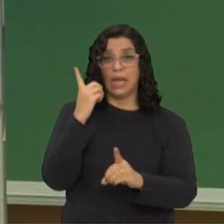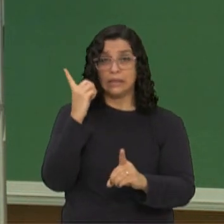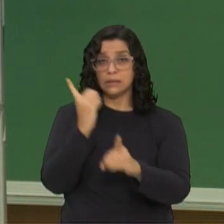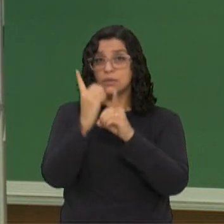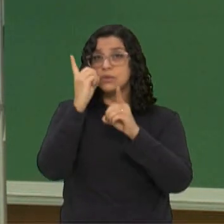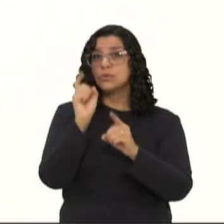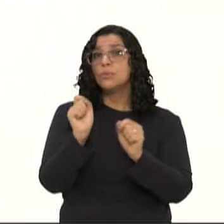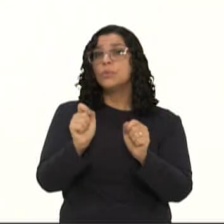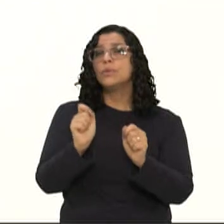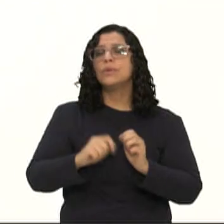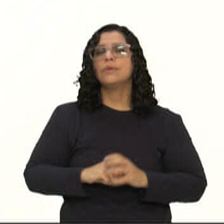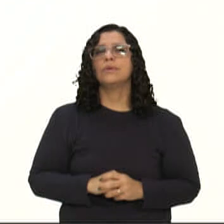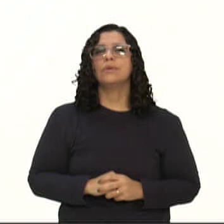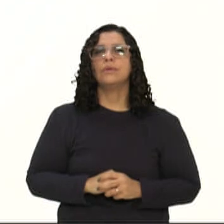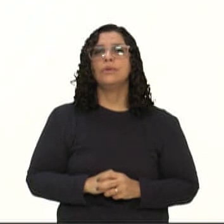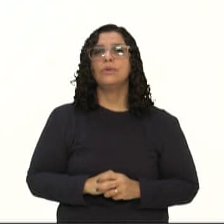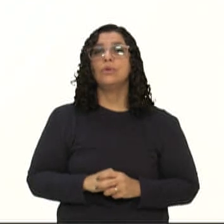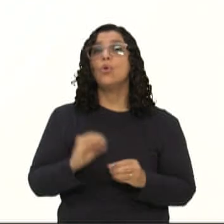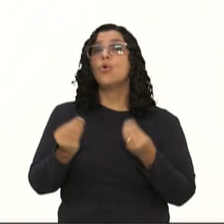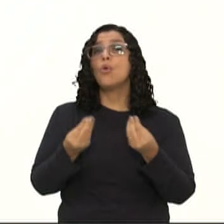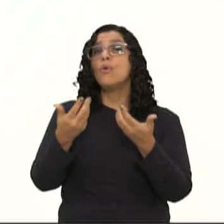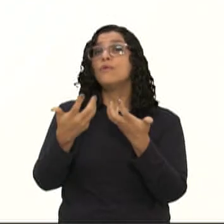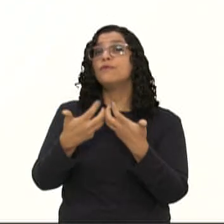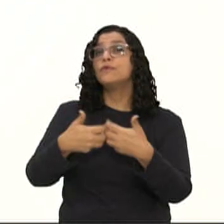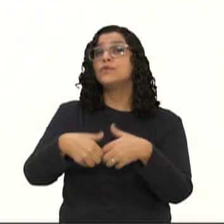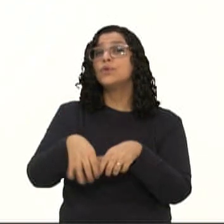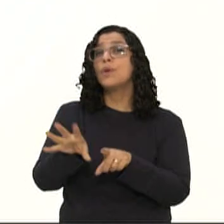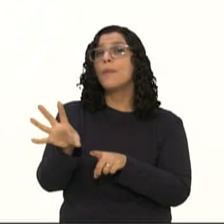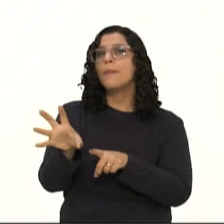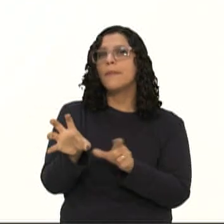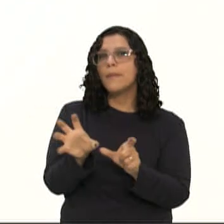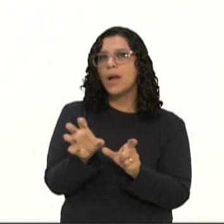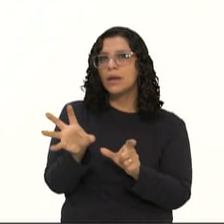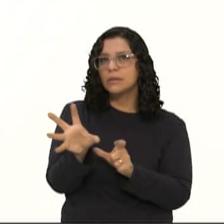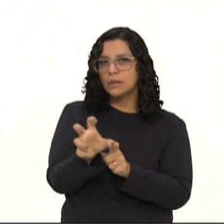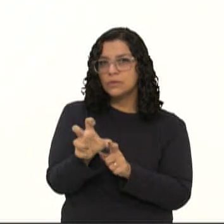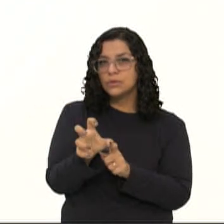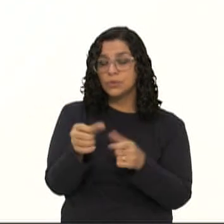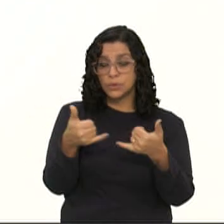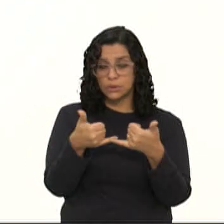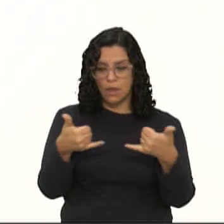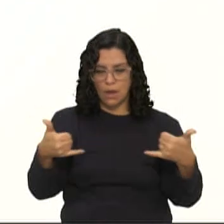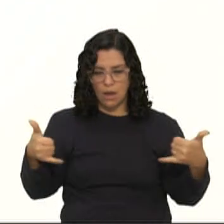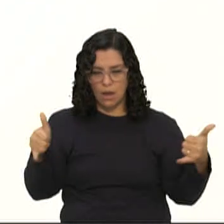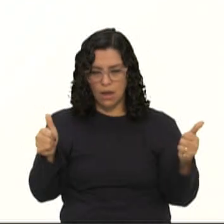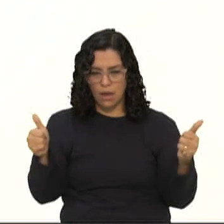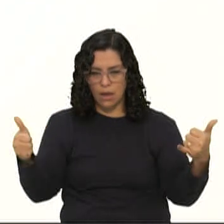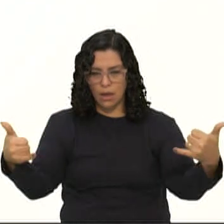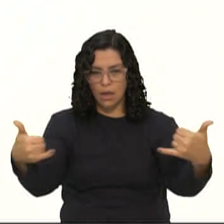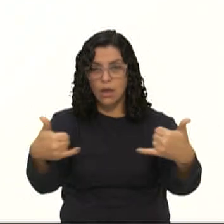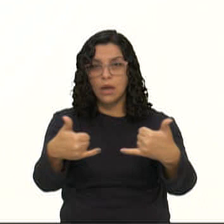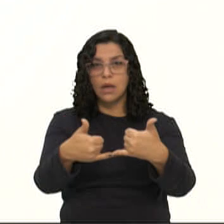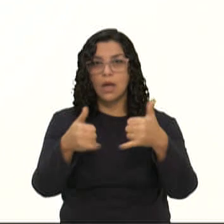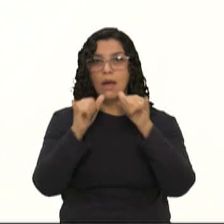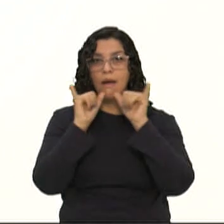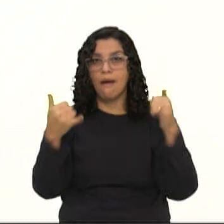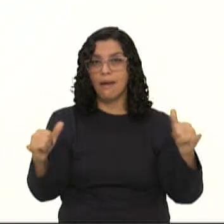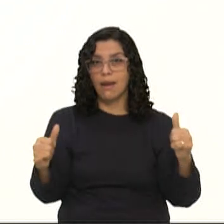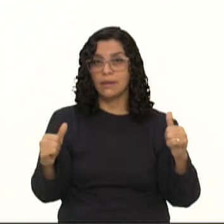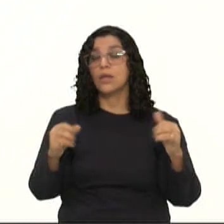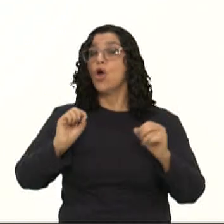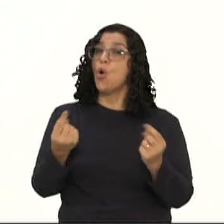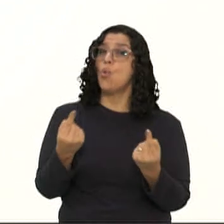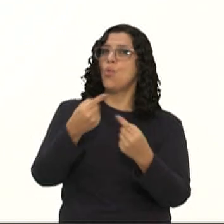descobrindo também a influência aqui do magnetismo na corrente elétrica, ou vice-versa, né, da